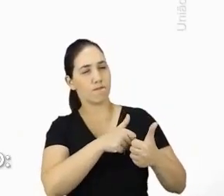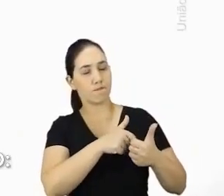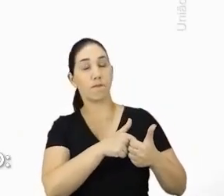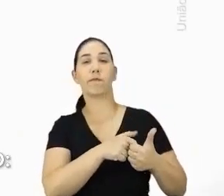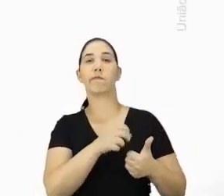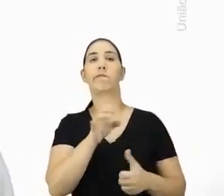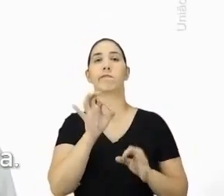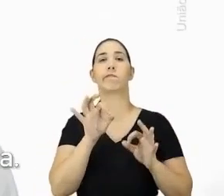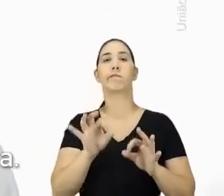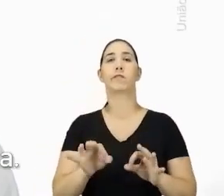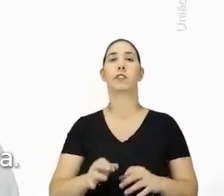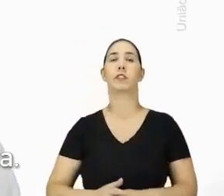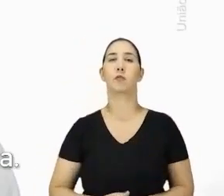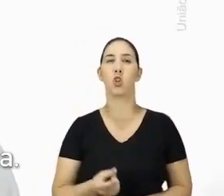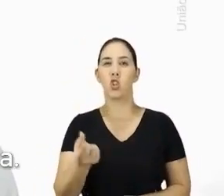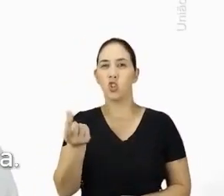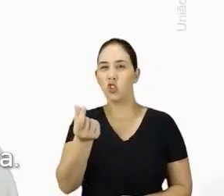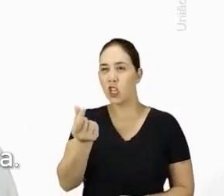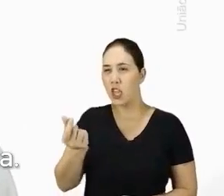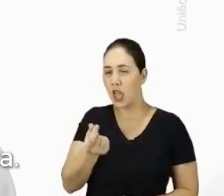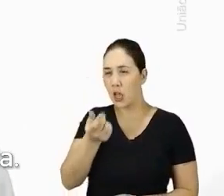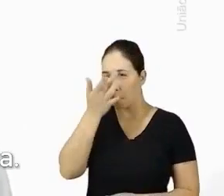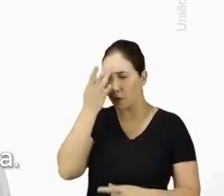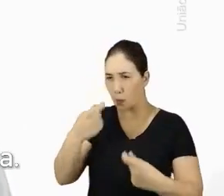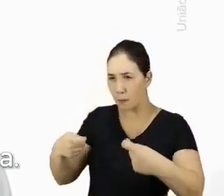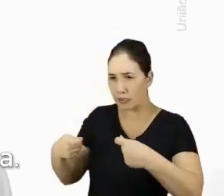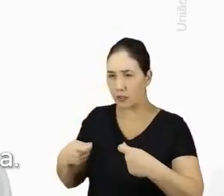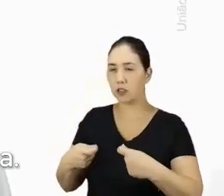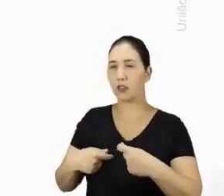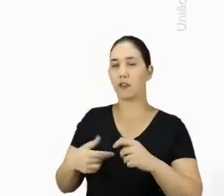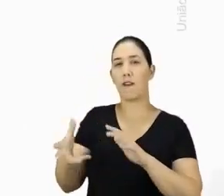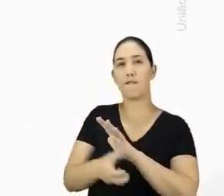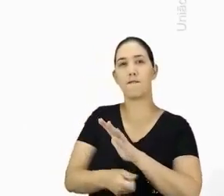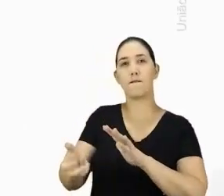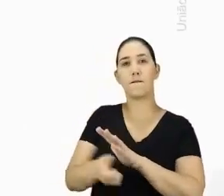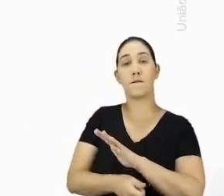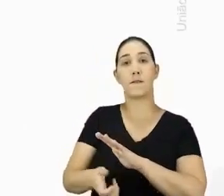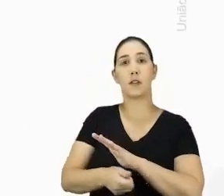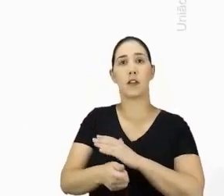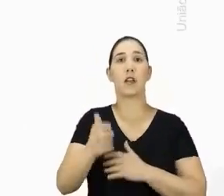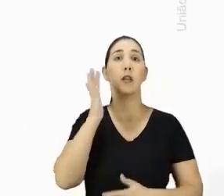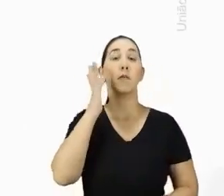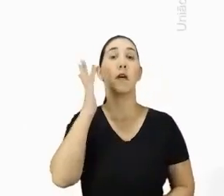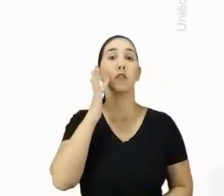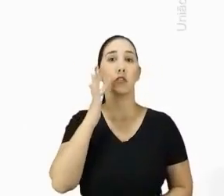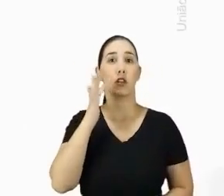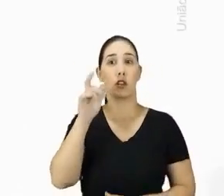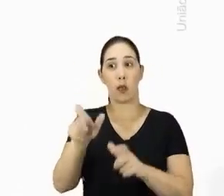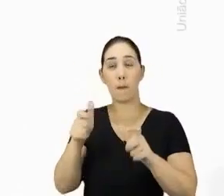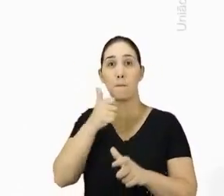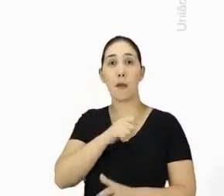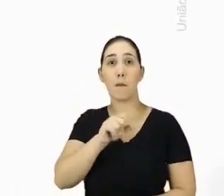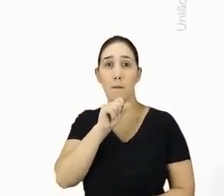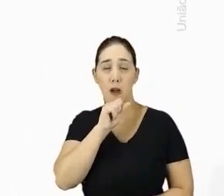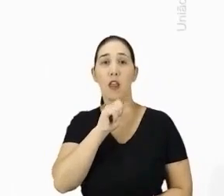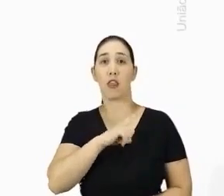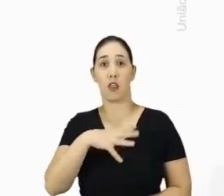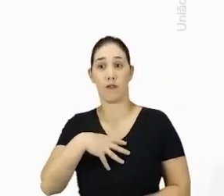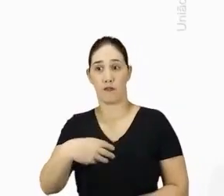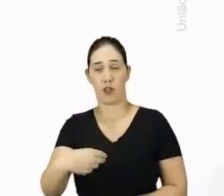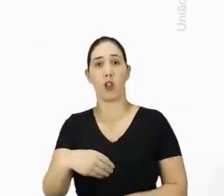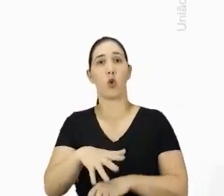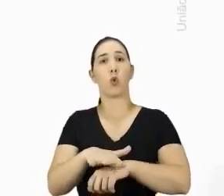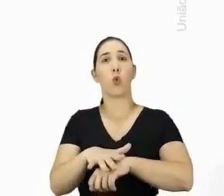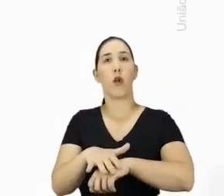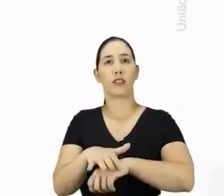Jato e digo, A corrupção tira dinheiro de quem mais precisa. Imagina a drama de mães com filhos portadores de doenças